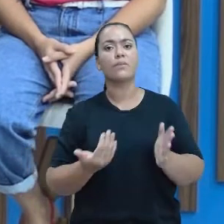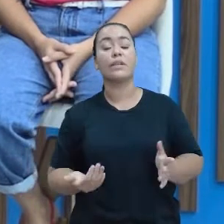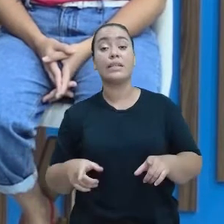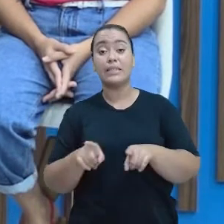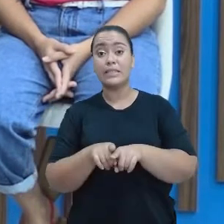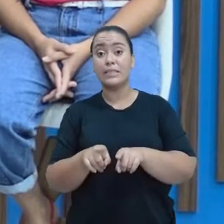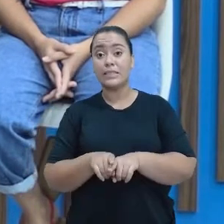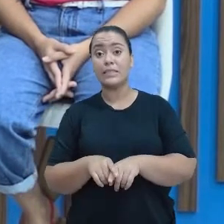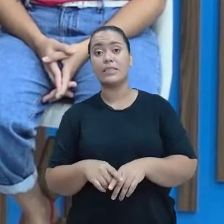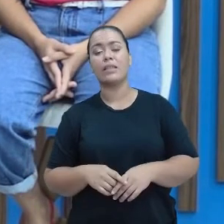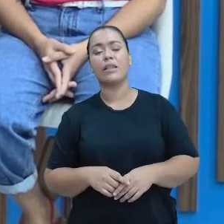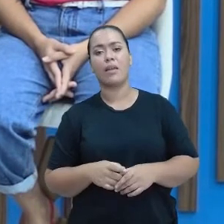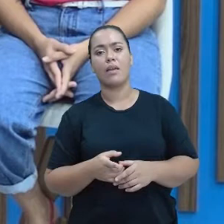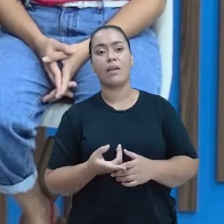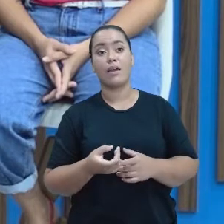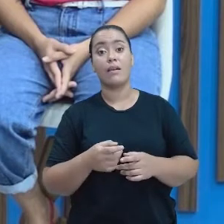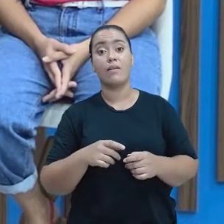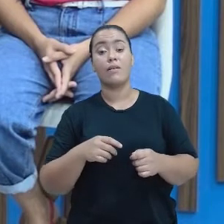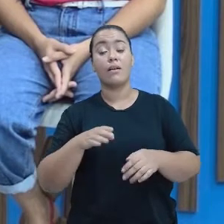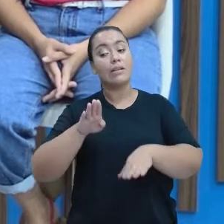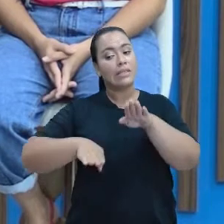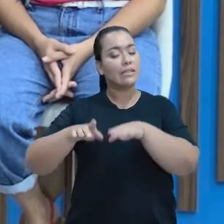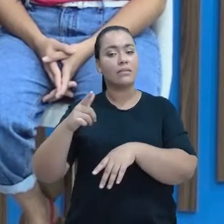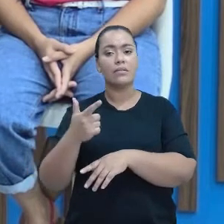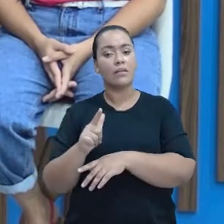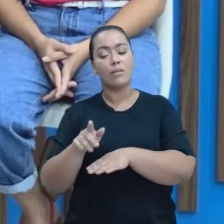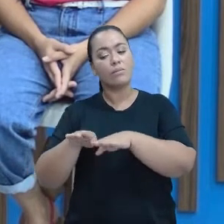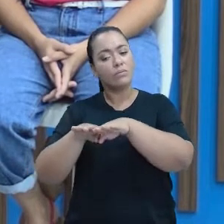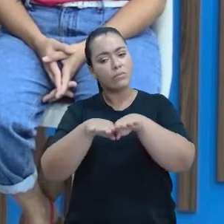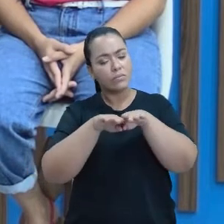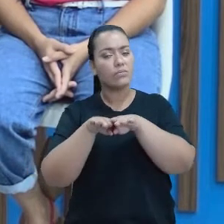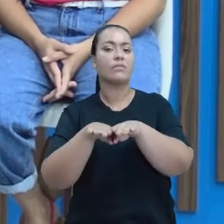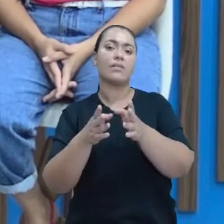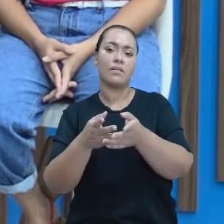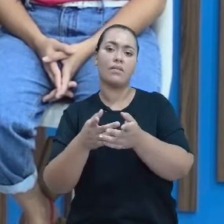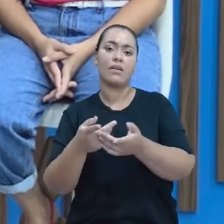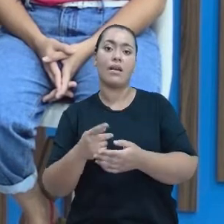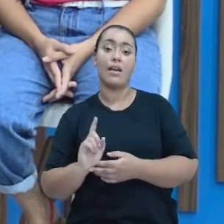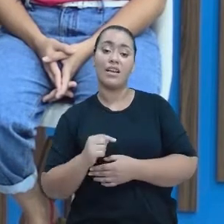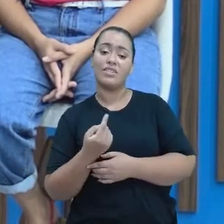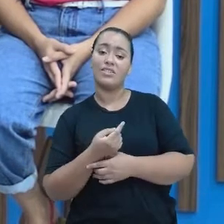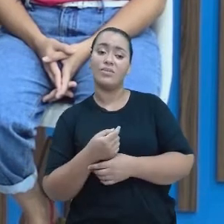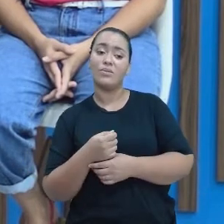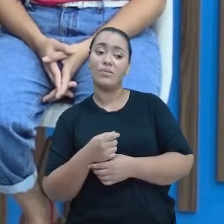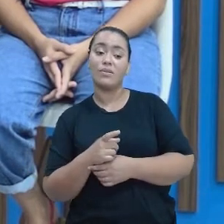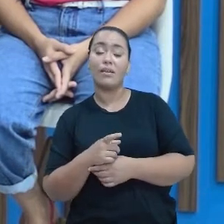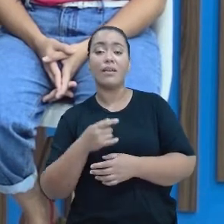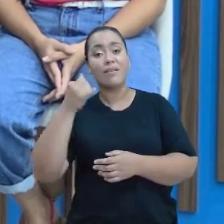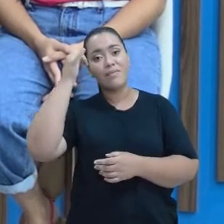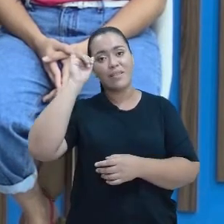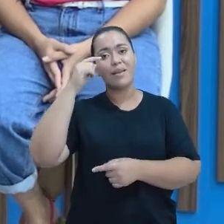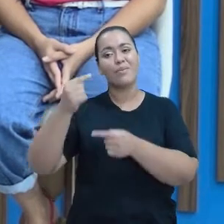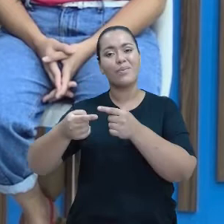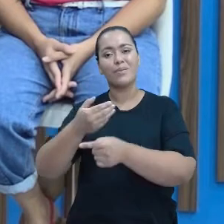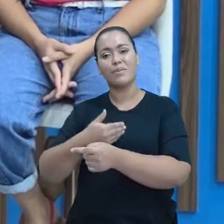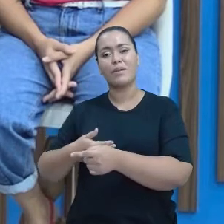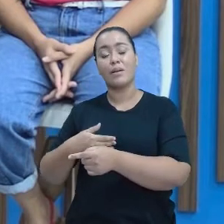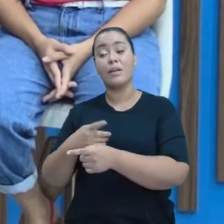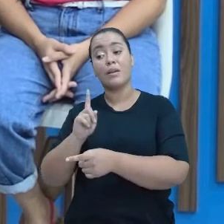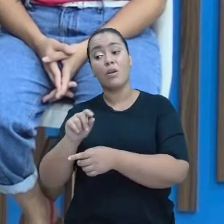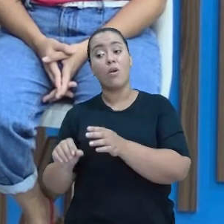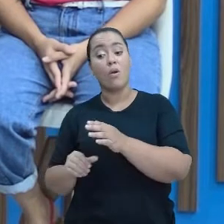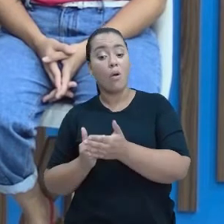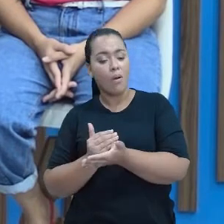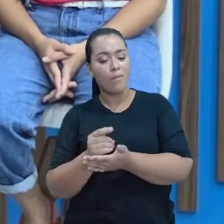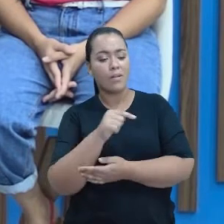não houvesse essas desigualdades, a gente não precisaria, tá? Então, a educação ele tem um papel fundamental, tanto